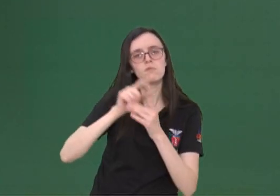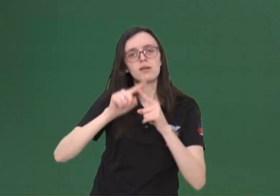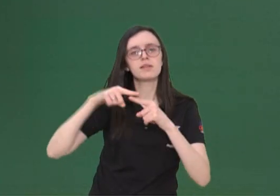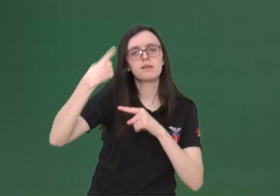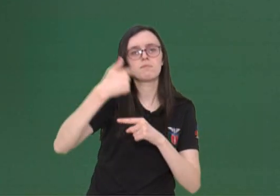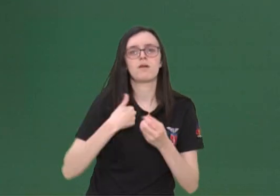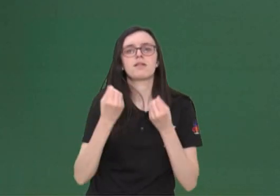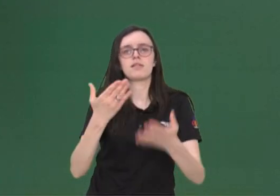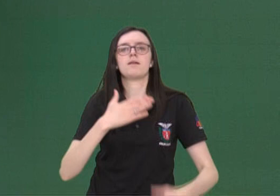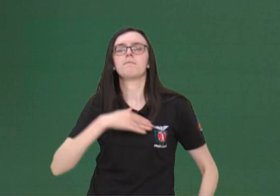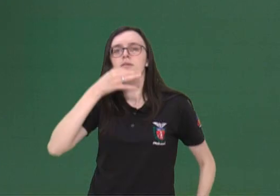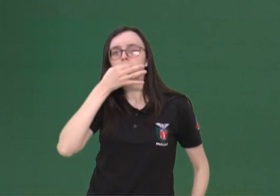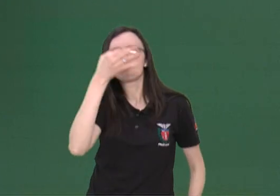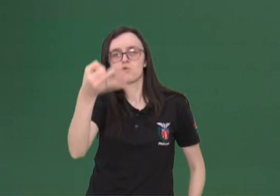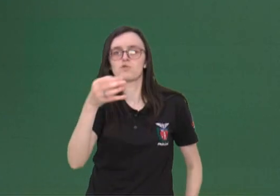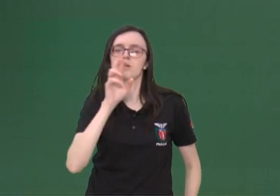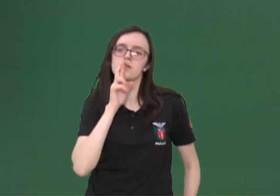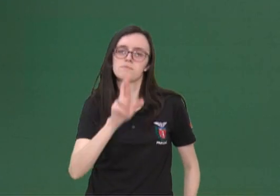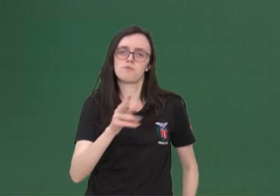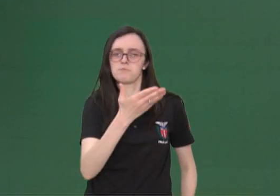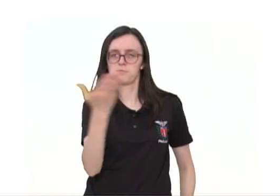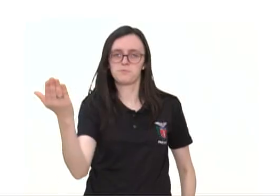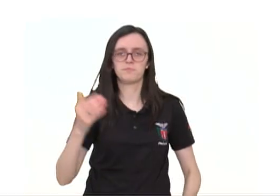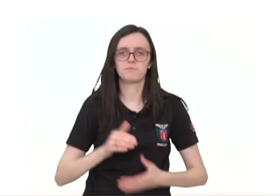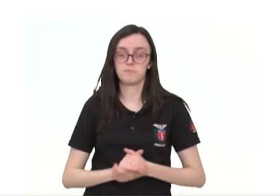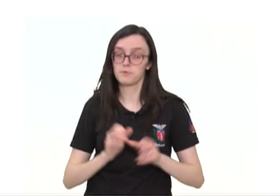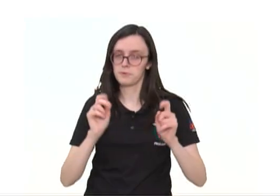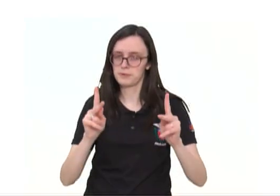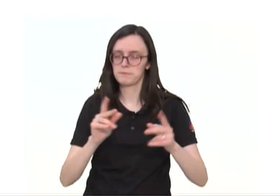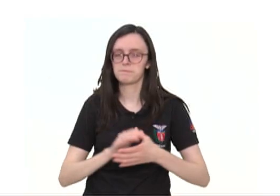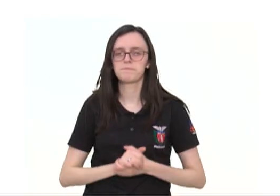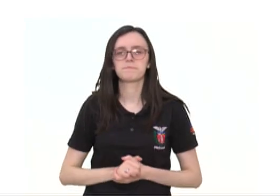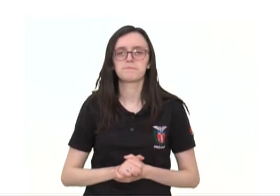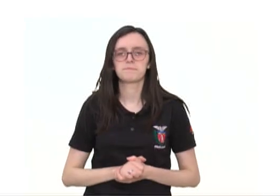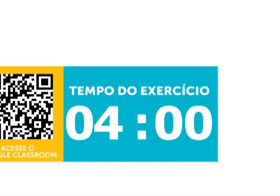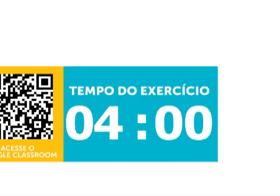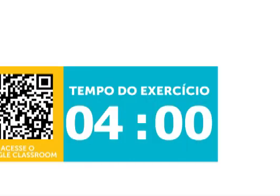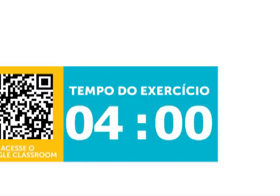eu vou dar a minha sugestão de resposta para vocês, ok?